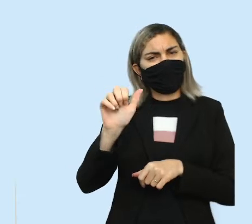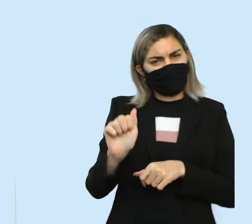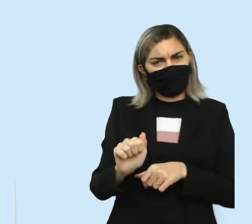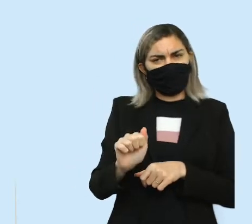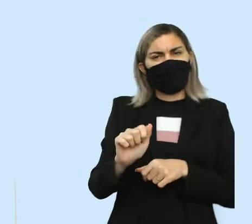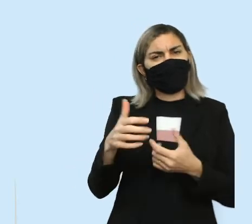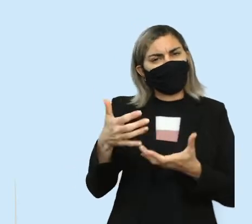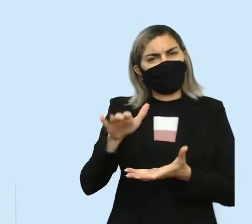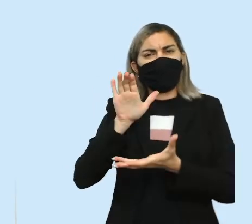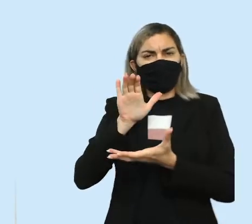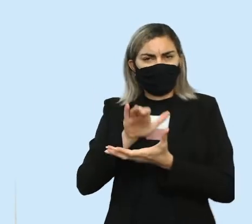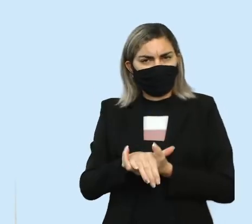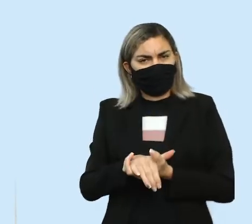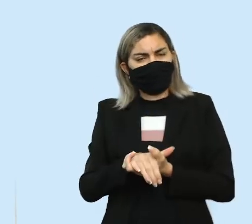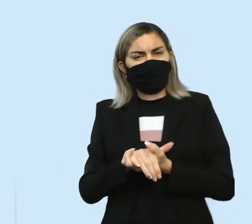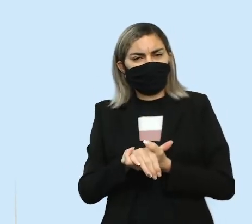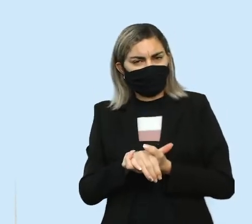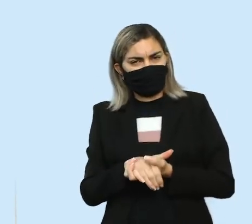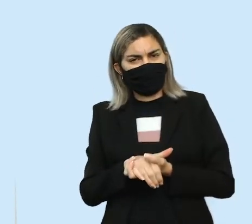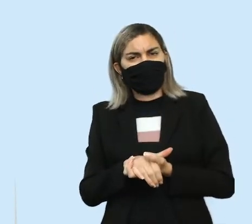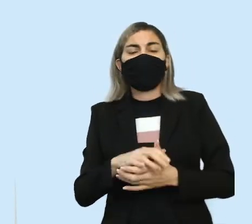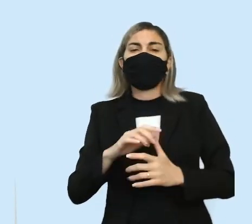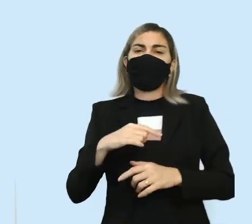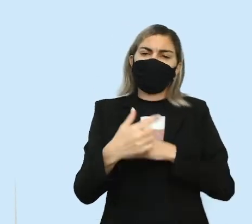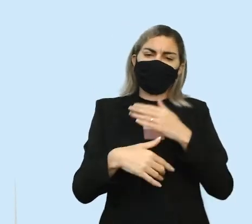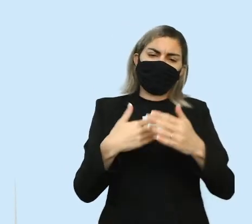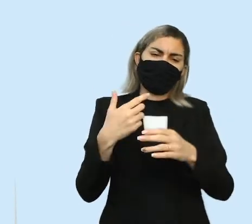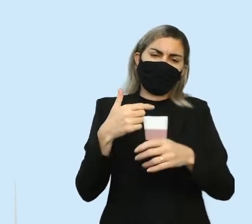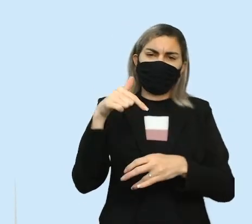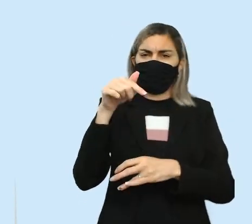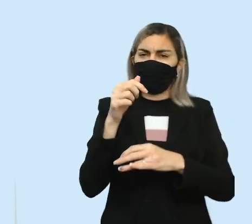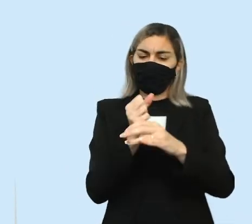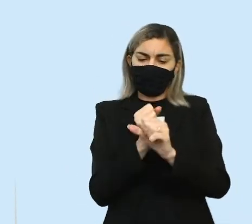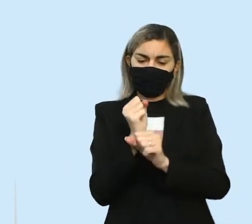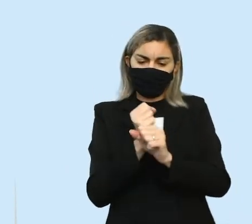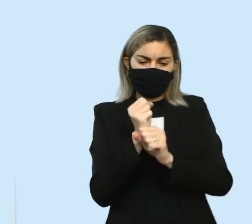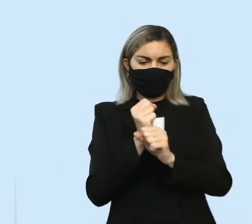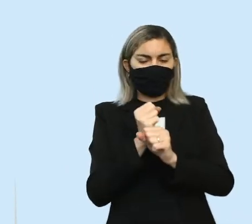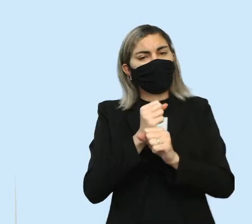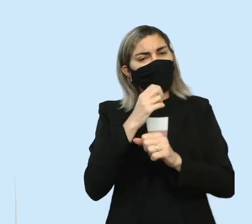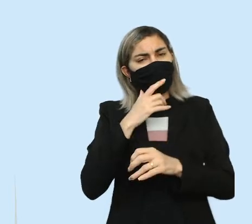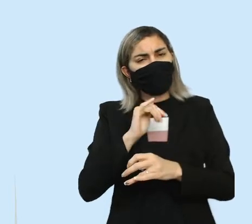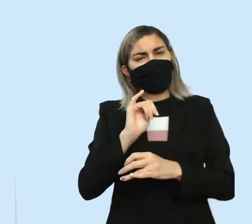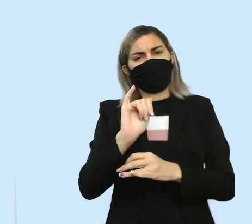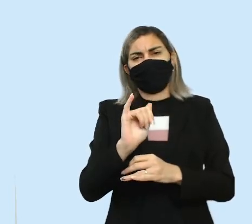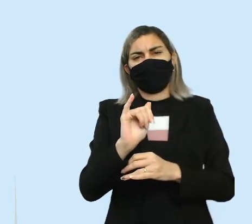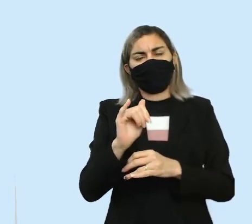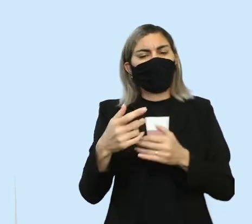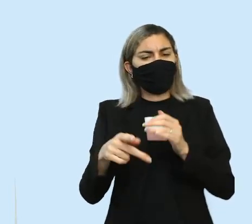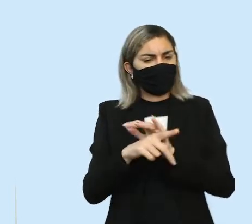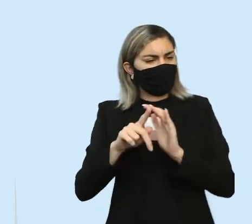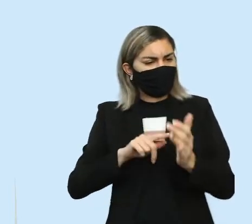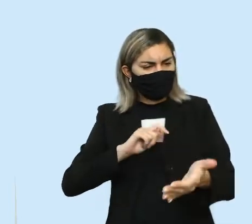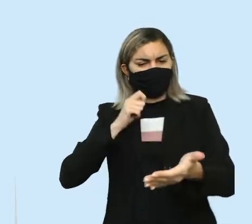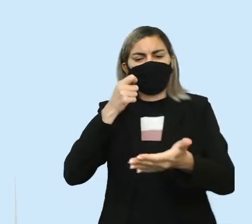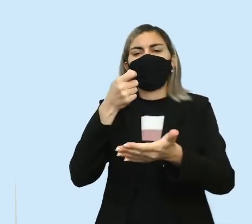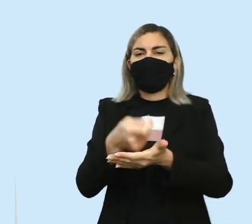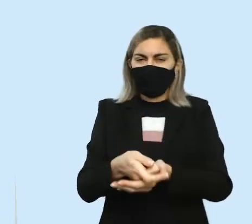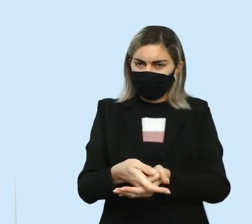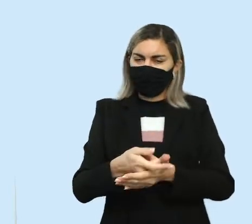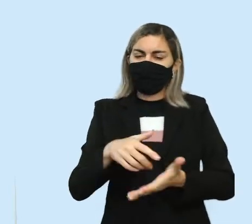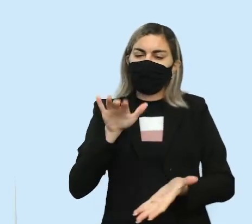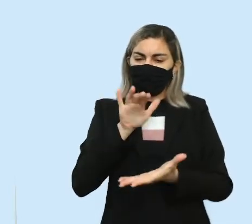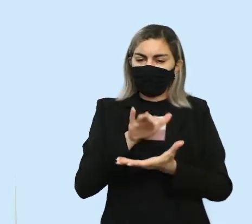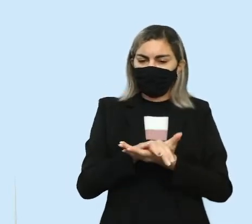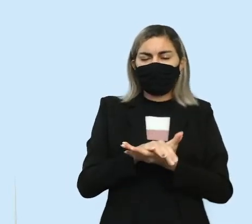ele vai conseguir então casar com ela, trabalhar 7 anos para o pai dela como uma espécie de pagamento pelo